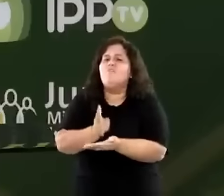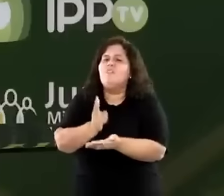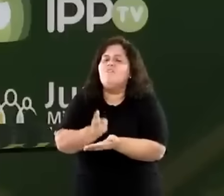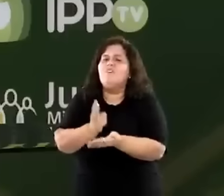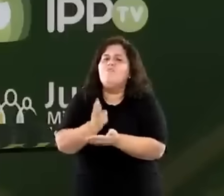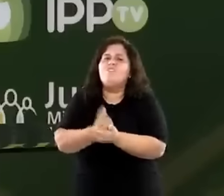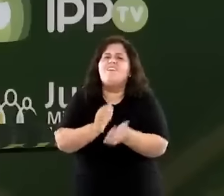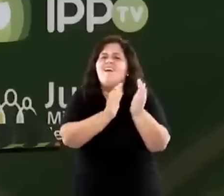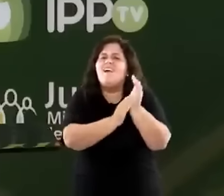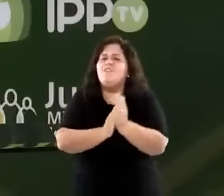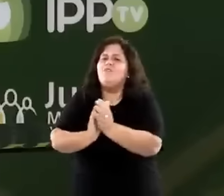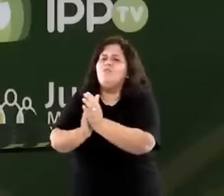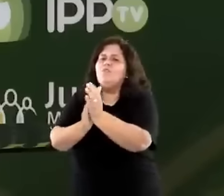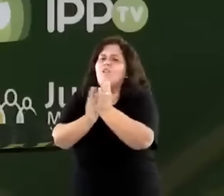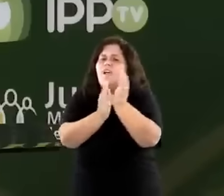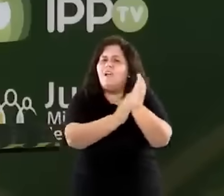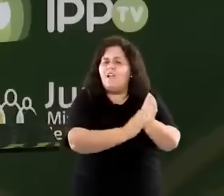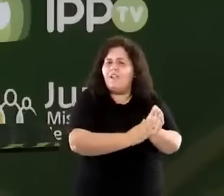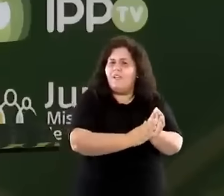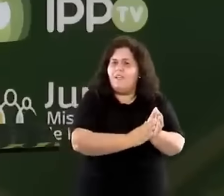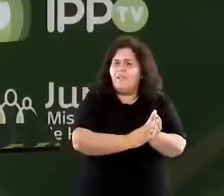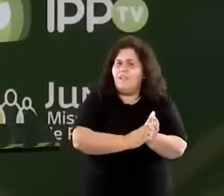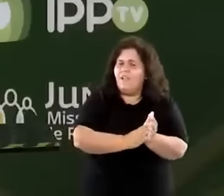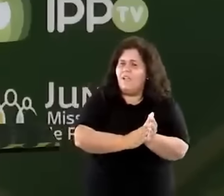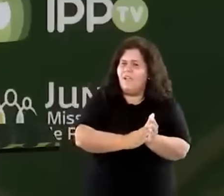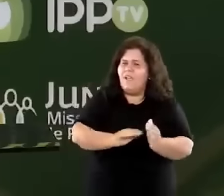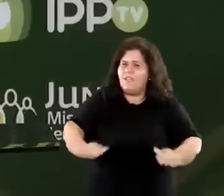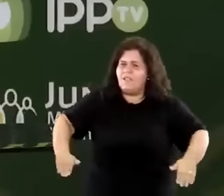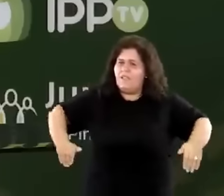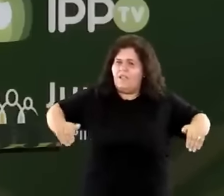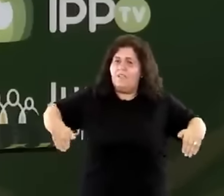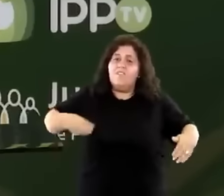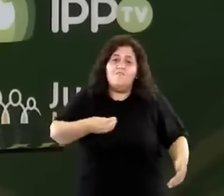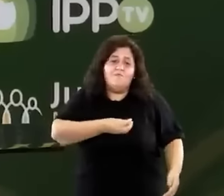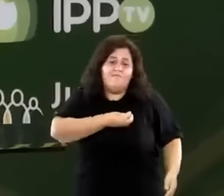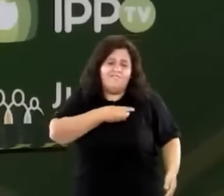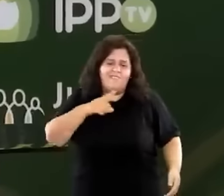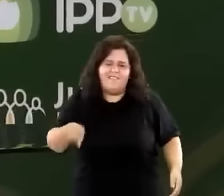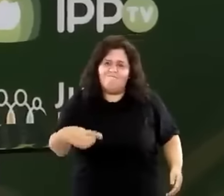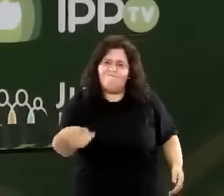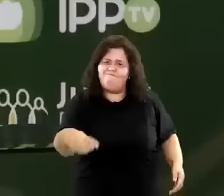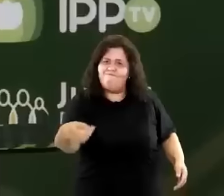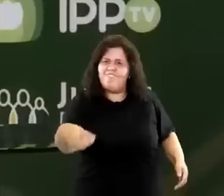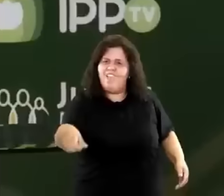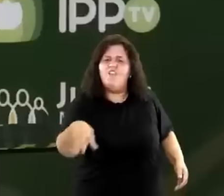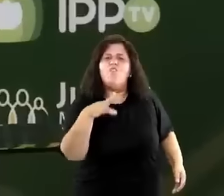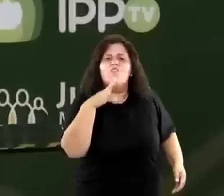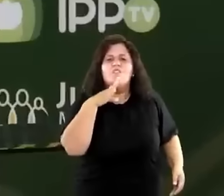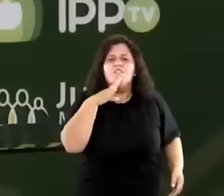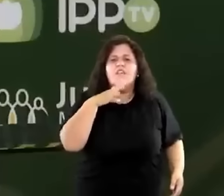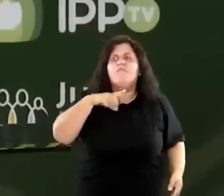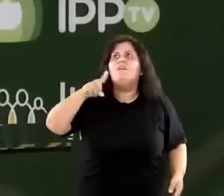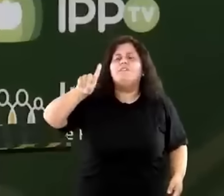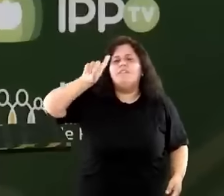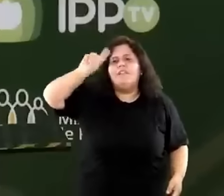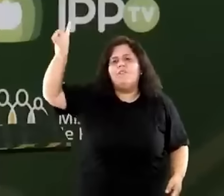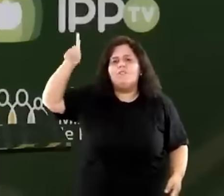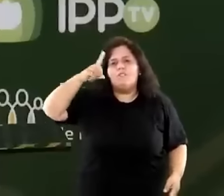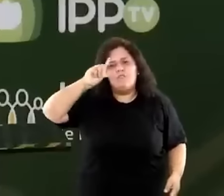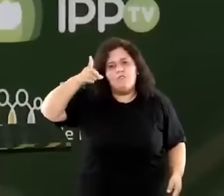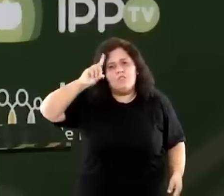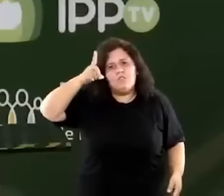vamos parar de conhecer aquele que está sentado no trono porque vida eterna é isto conhecer a Deus e conhecer a Jesus Cristo a quem